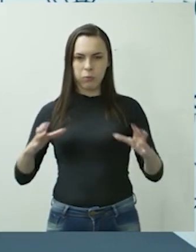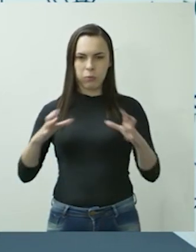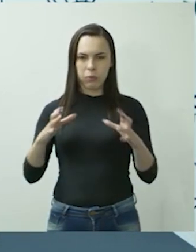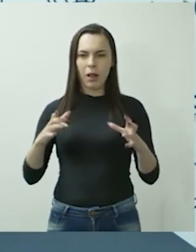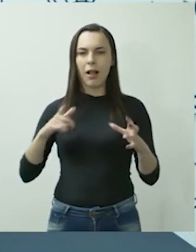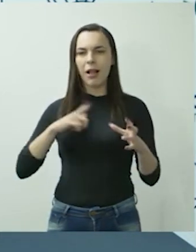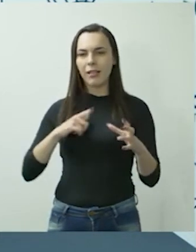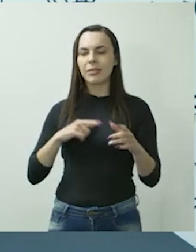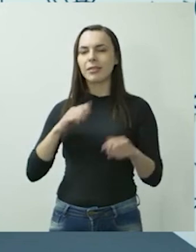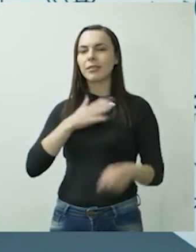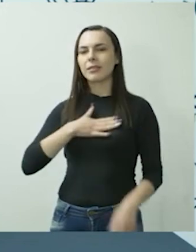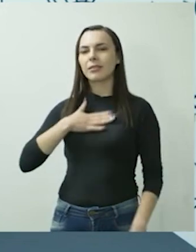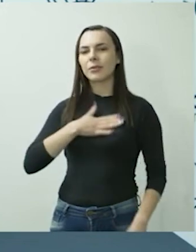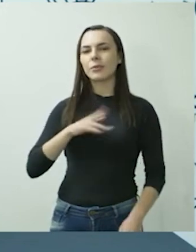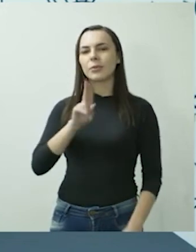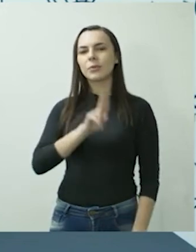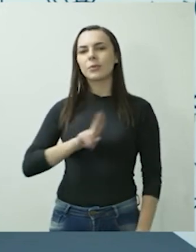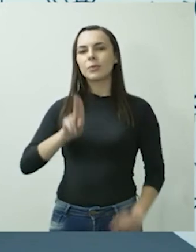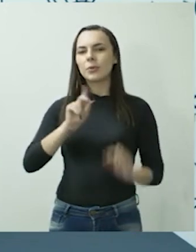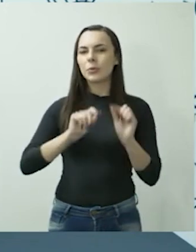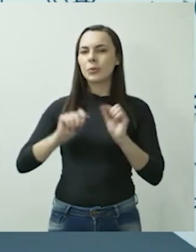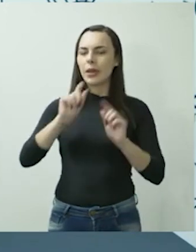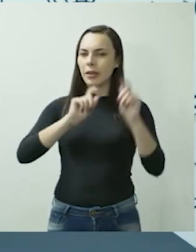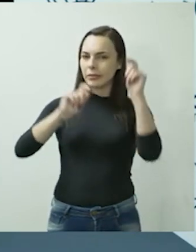de usar um